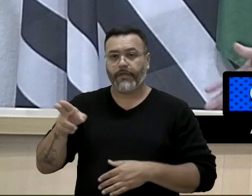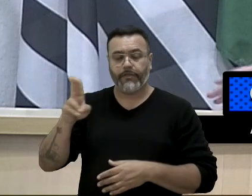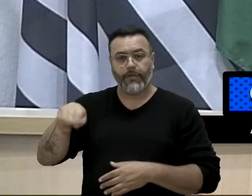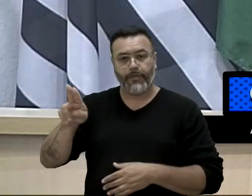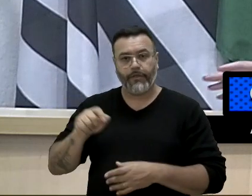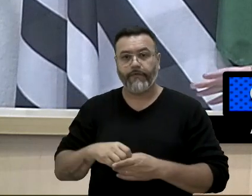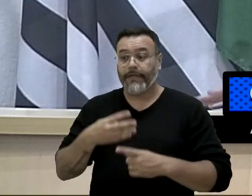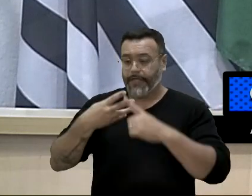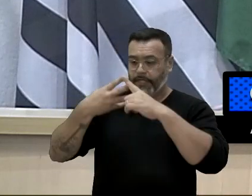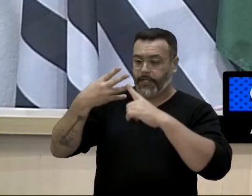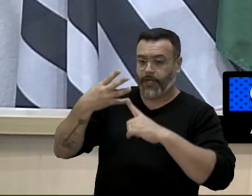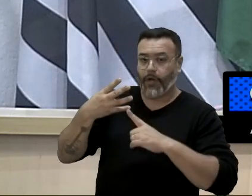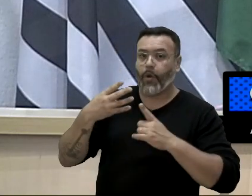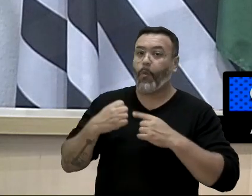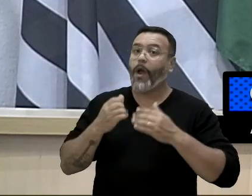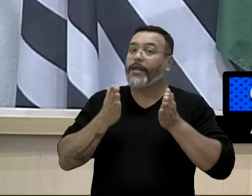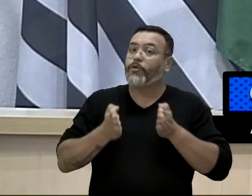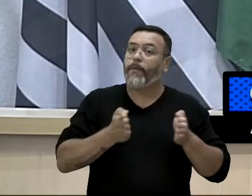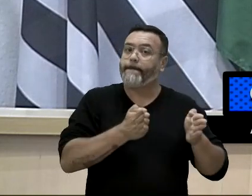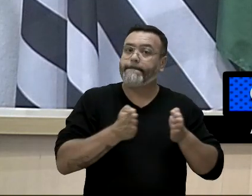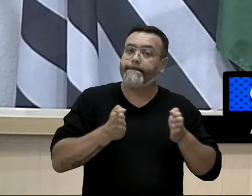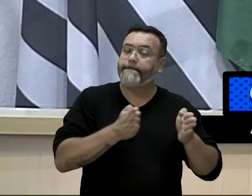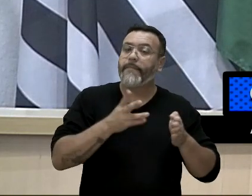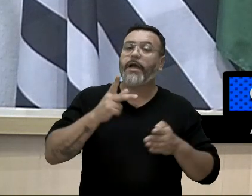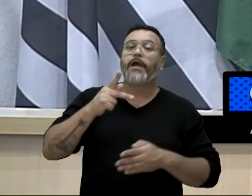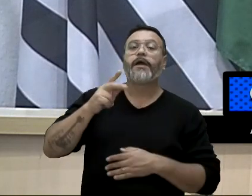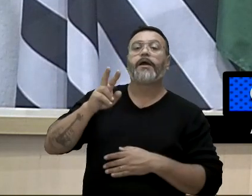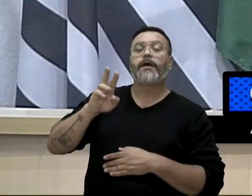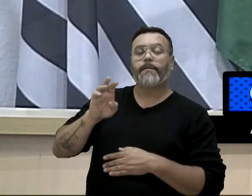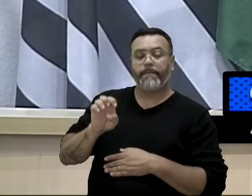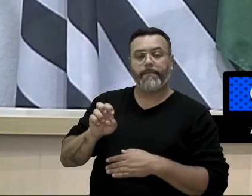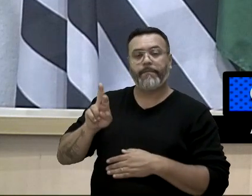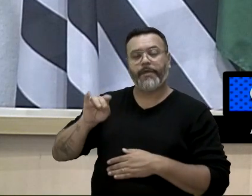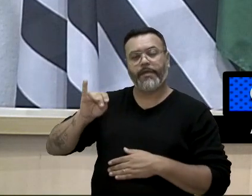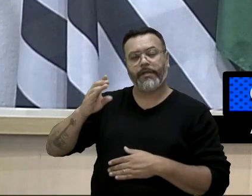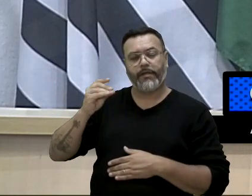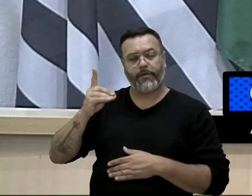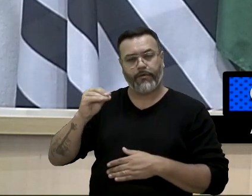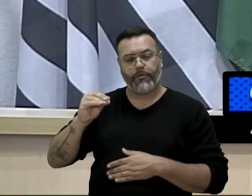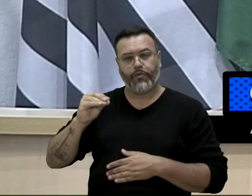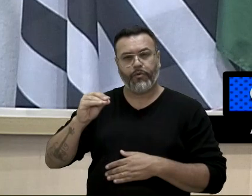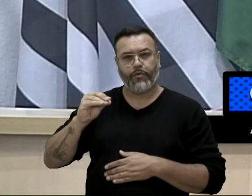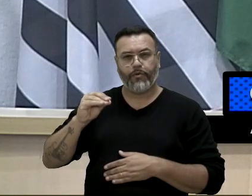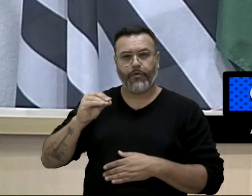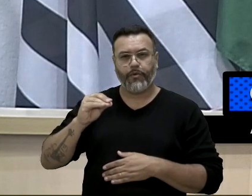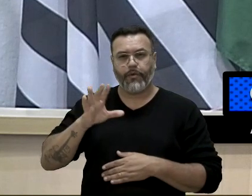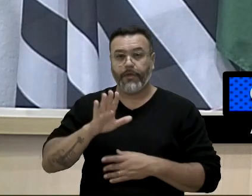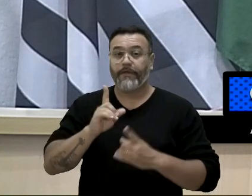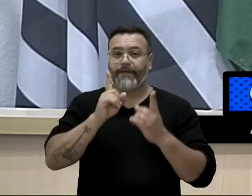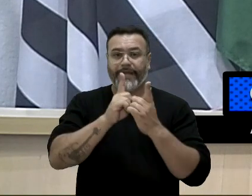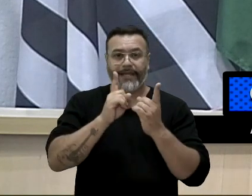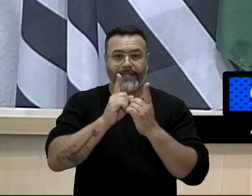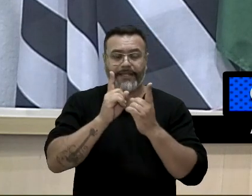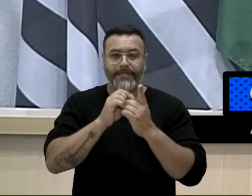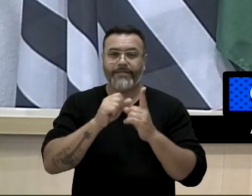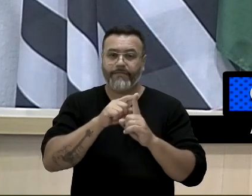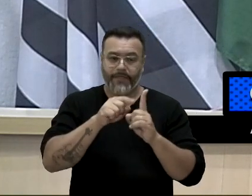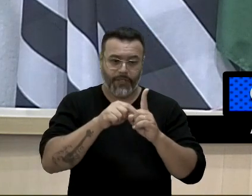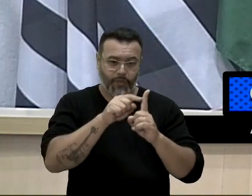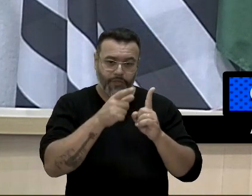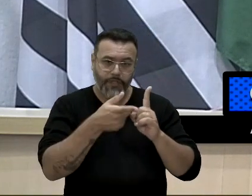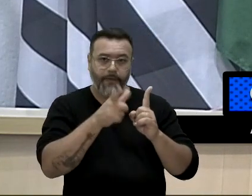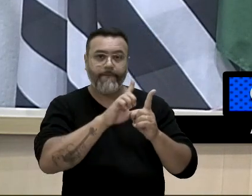períodos, né? São 4 dias que a gente faz atendimento de pré-natal de alto risco, e o que a gente vê é um